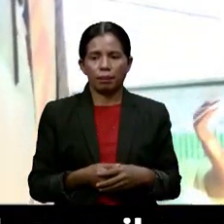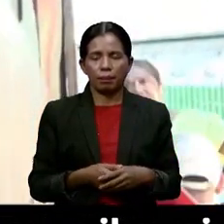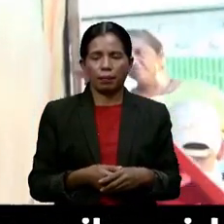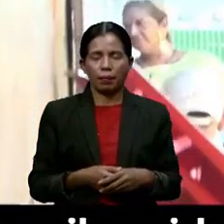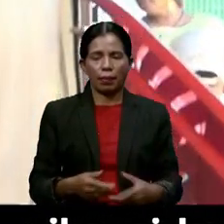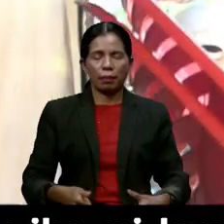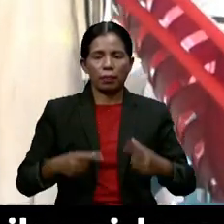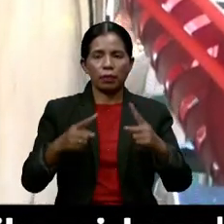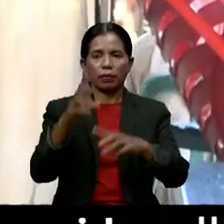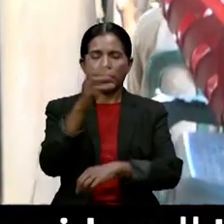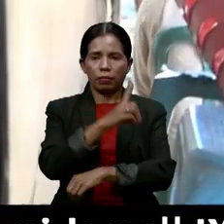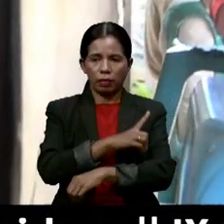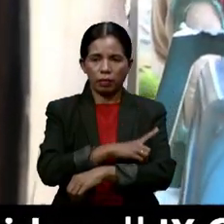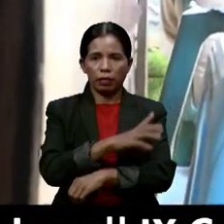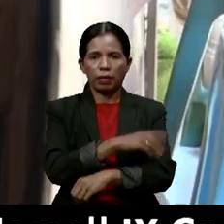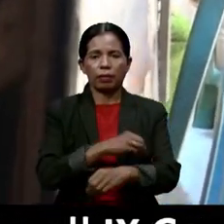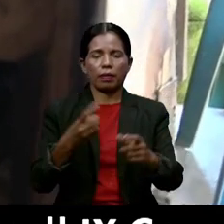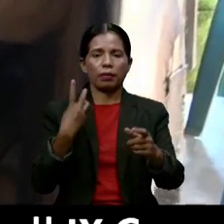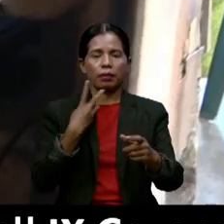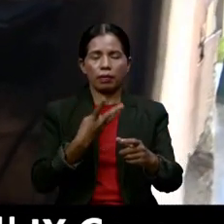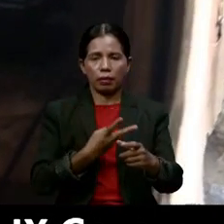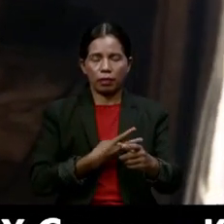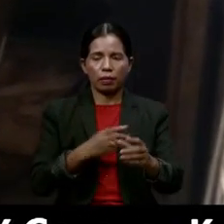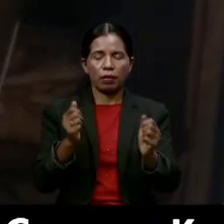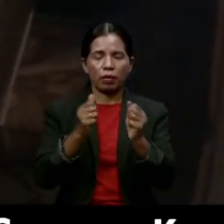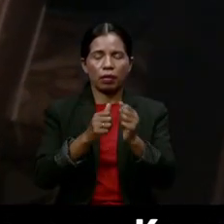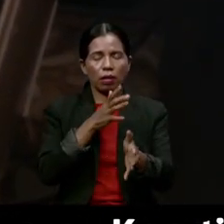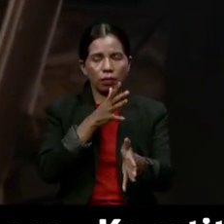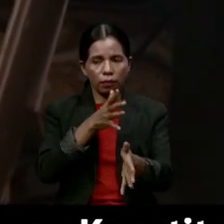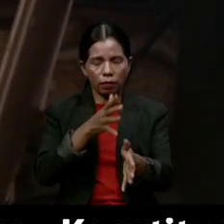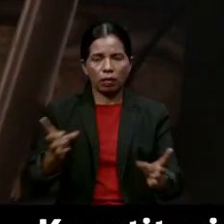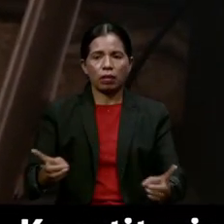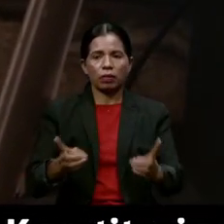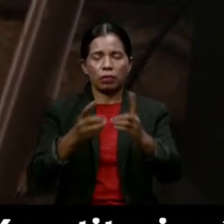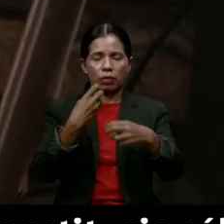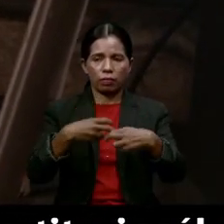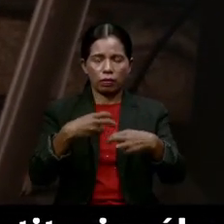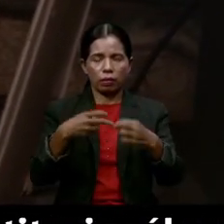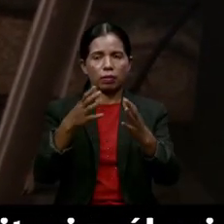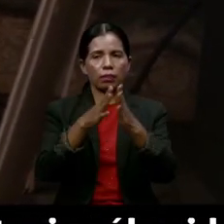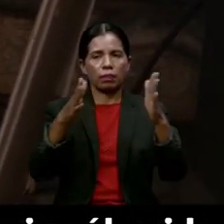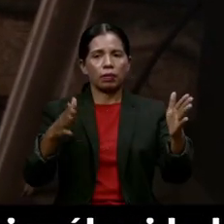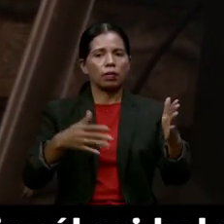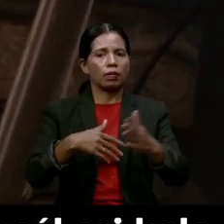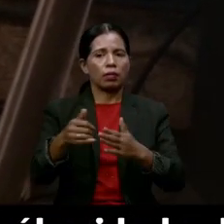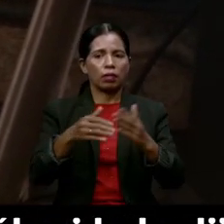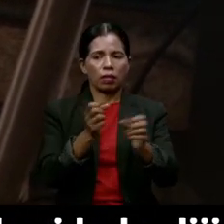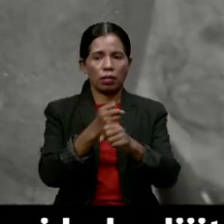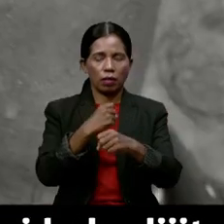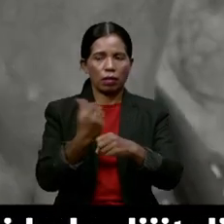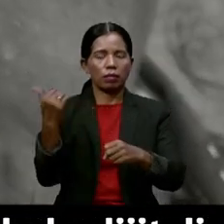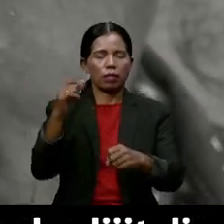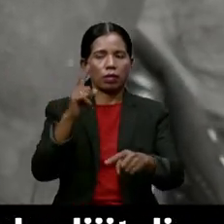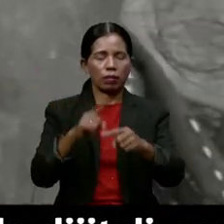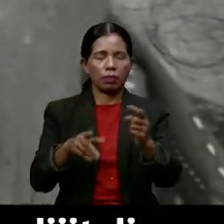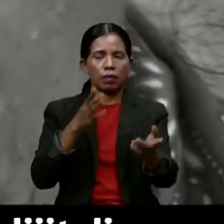Moris ohin loron, halo ema balon lakon esperanza, tamba sur situasaun oiwen. Nebe dala rumba halo sira la bele